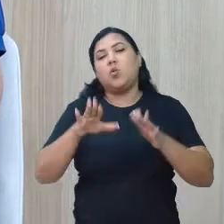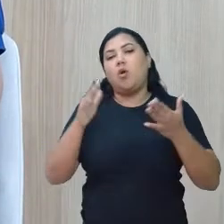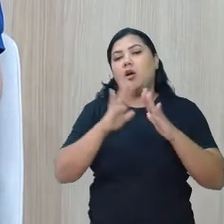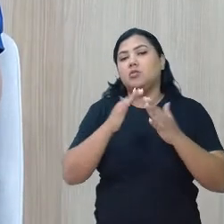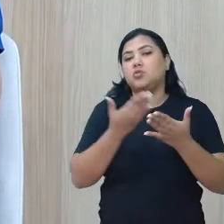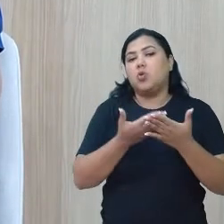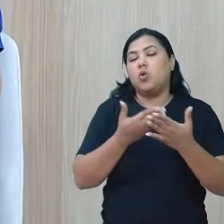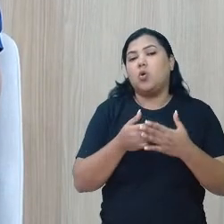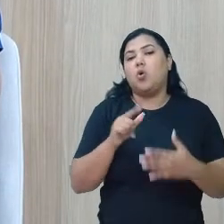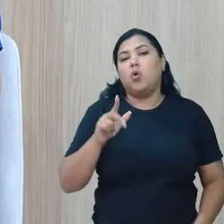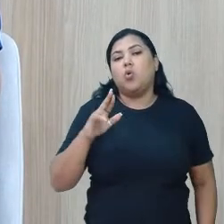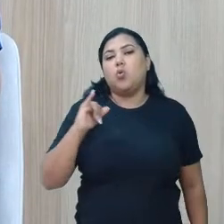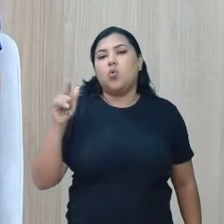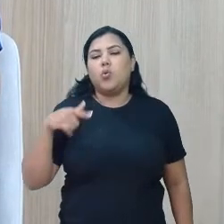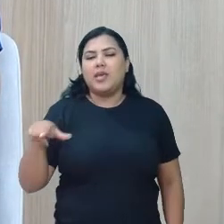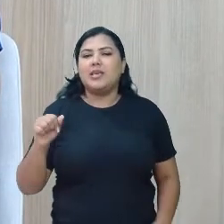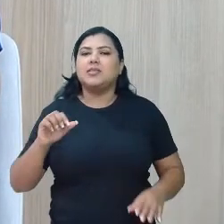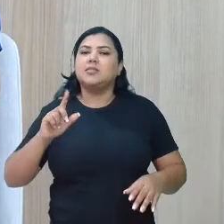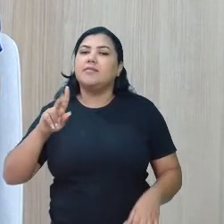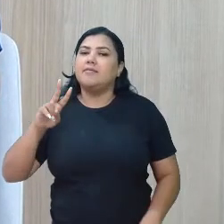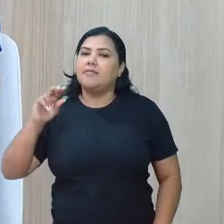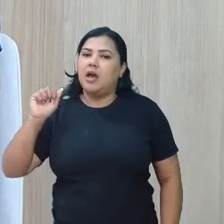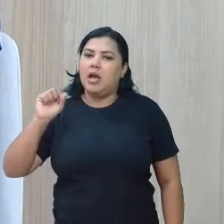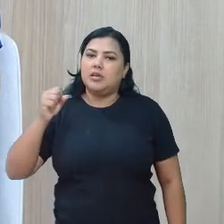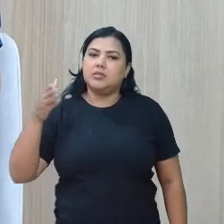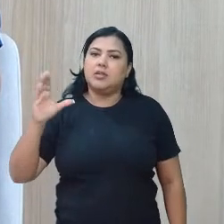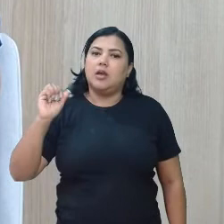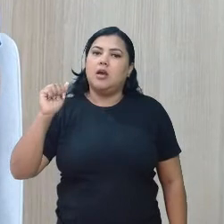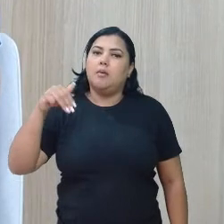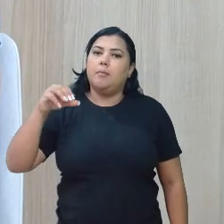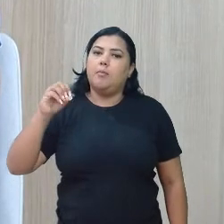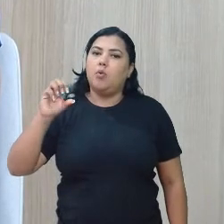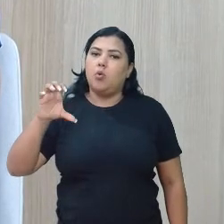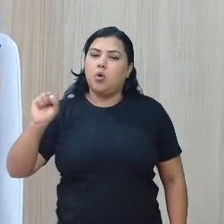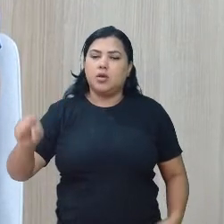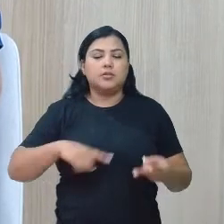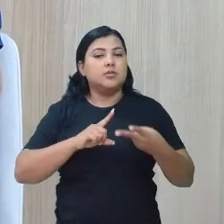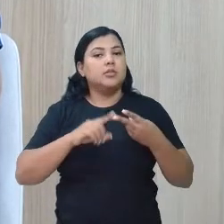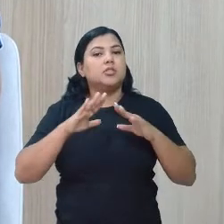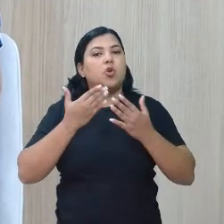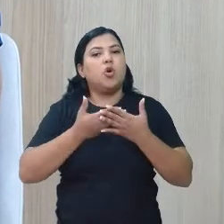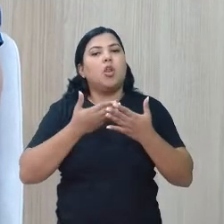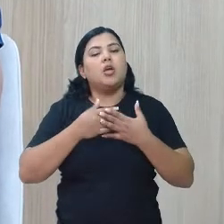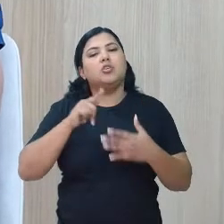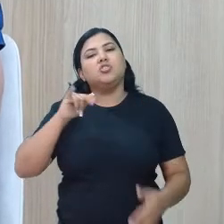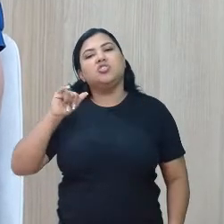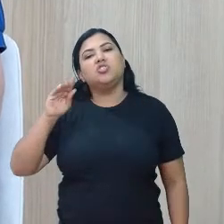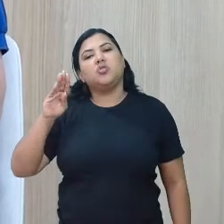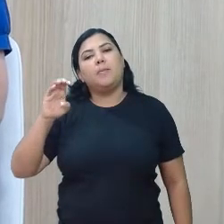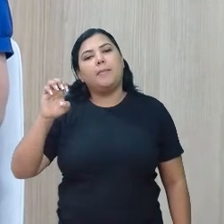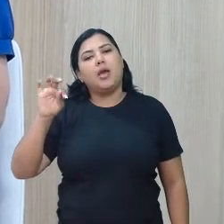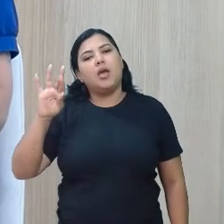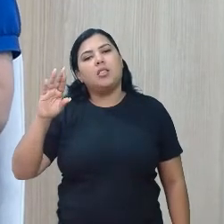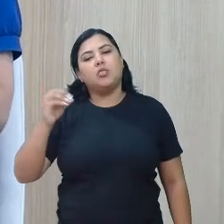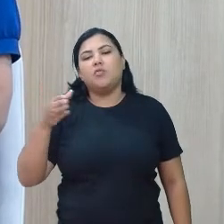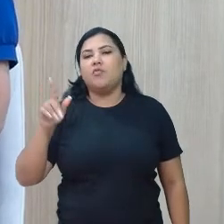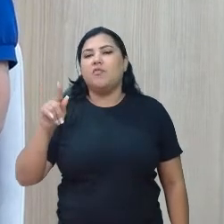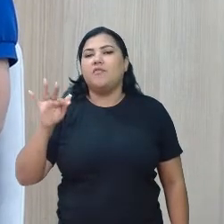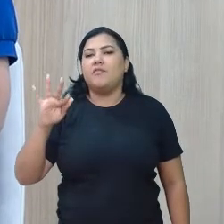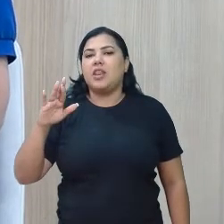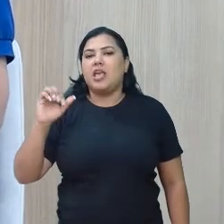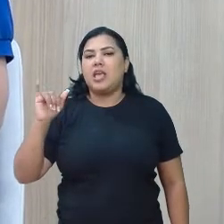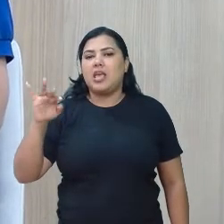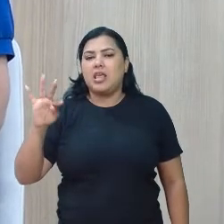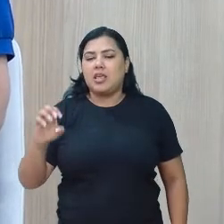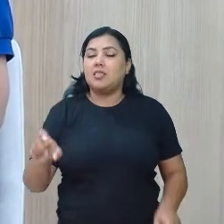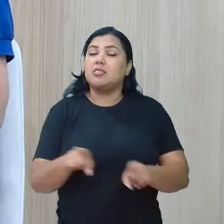escolas, Luiz Vaz Camões participando aqui, Gilberto Freire, Antônio Farias Filho, então o